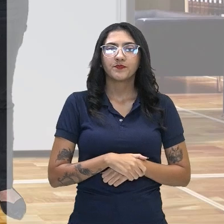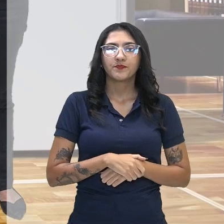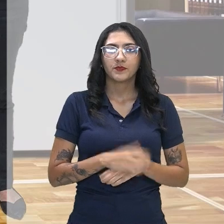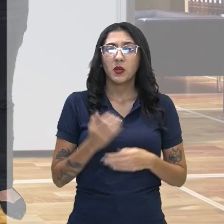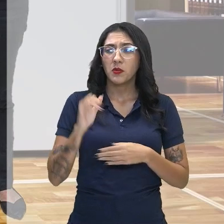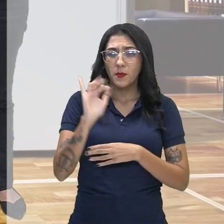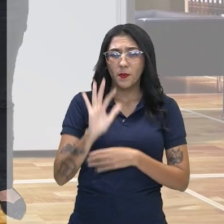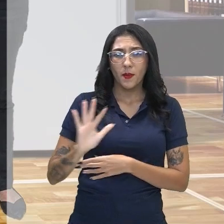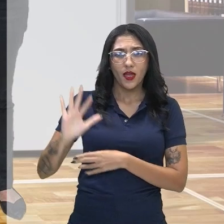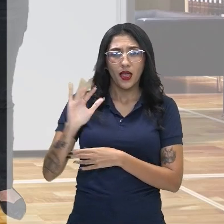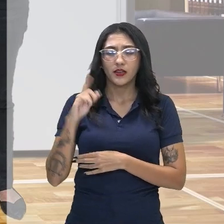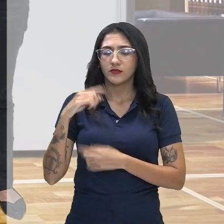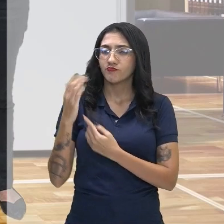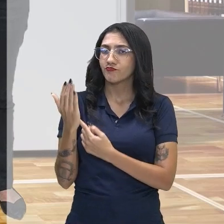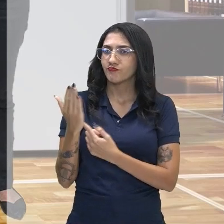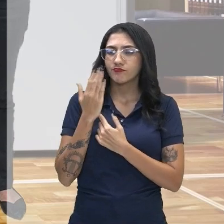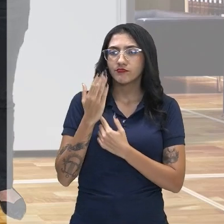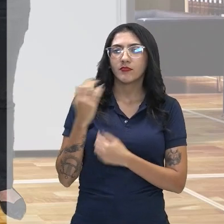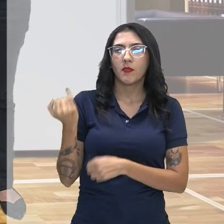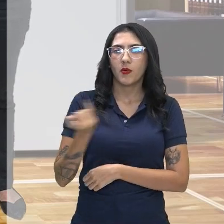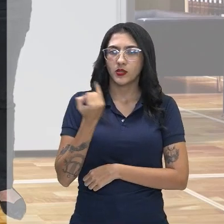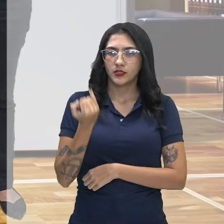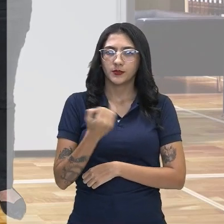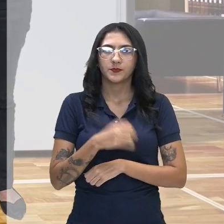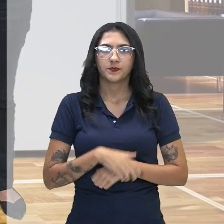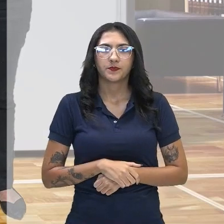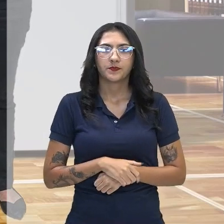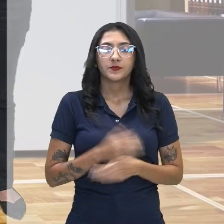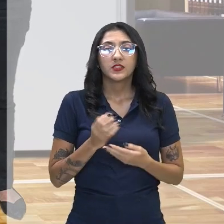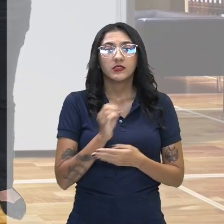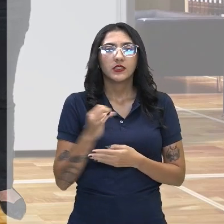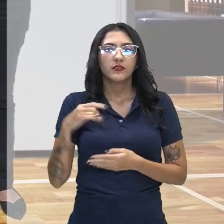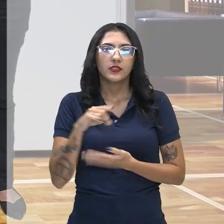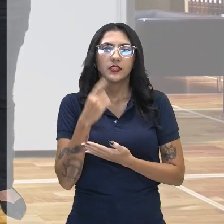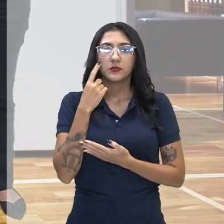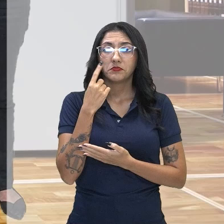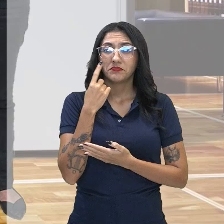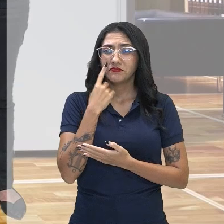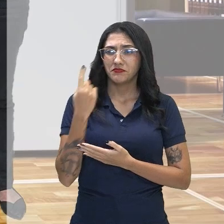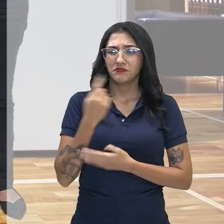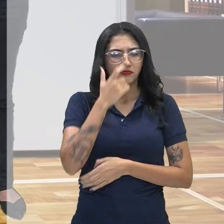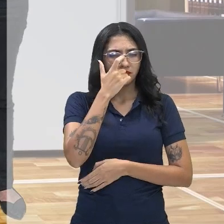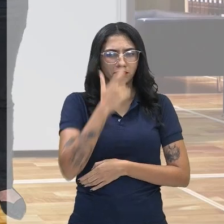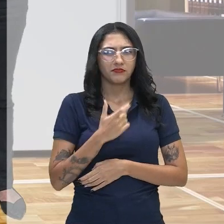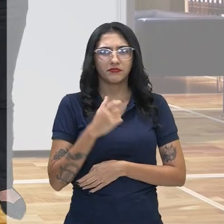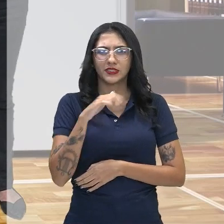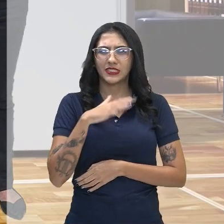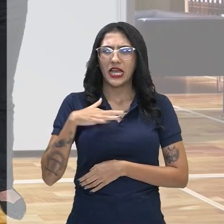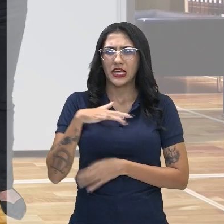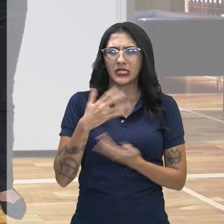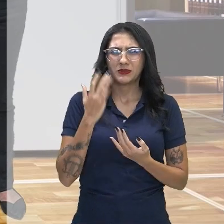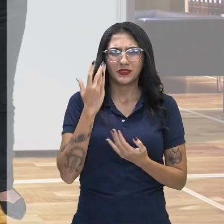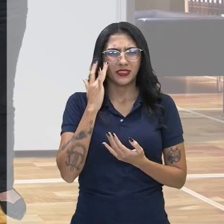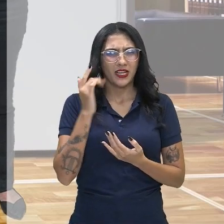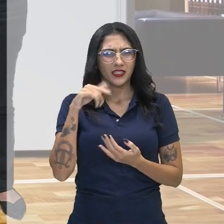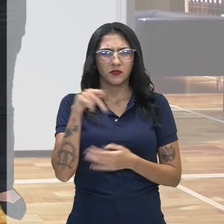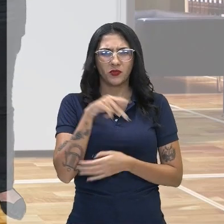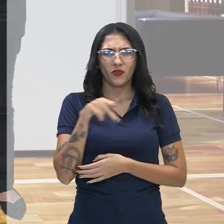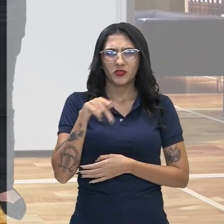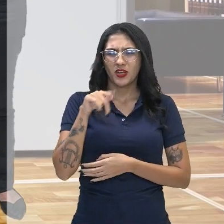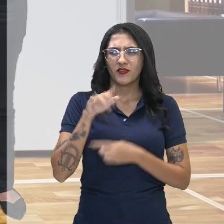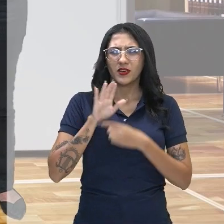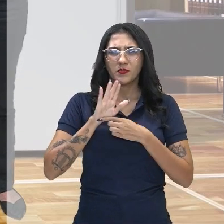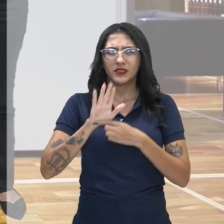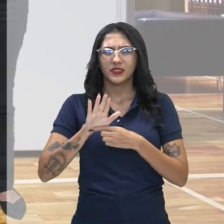ajudam bastante. Então, por exemplo, quando você me viu aqui nesse livrão, né? Será que essa professora vai falar sobre leitura hoje